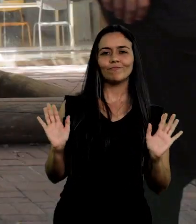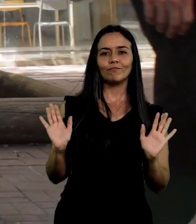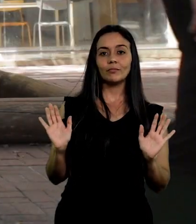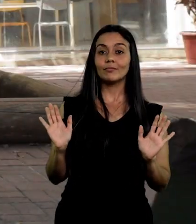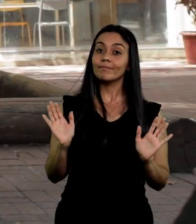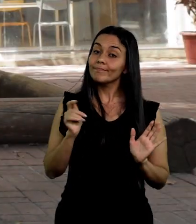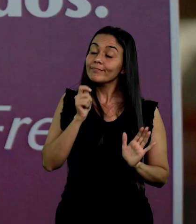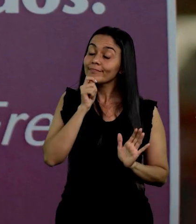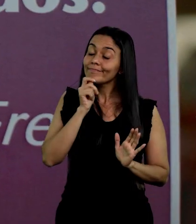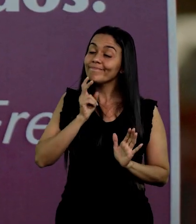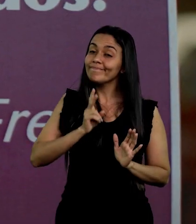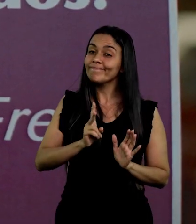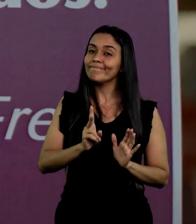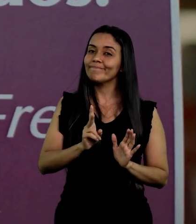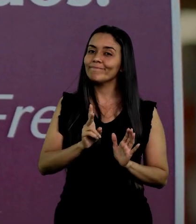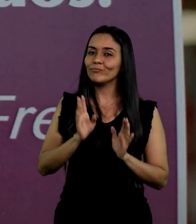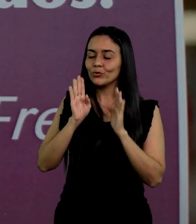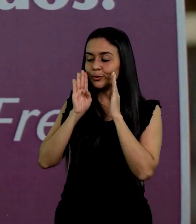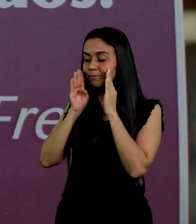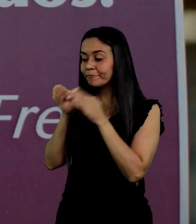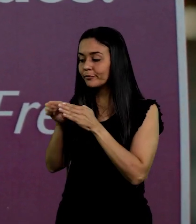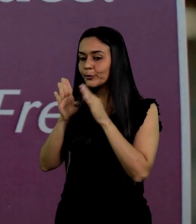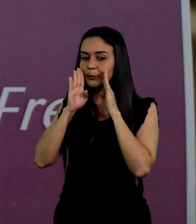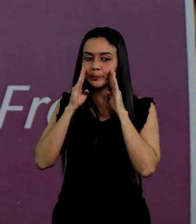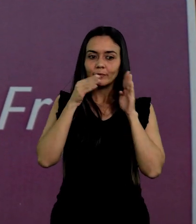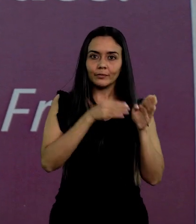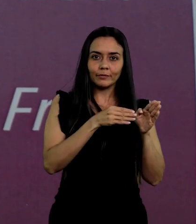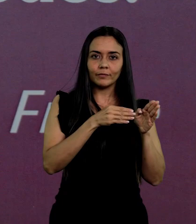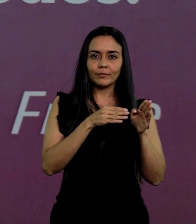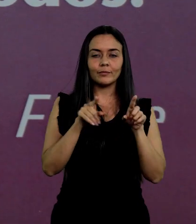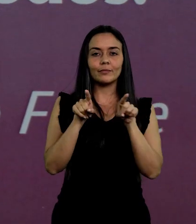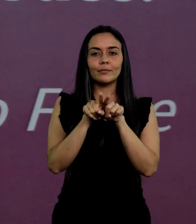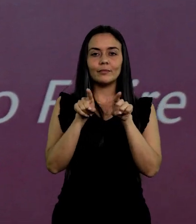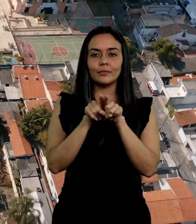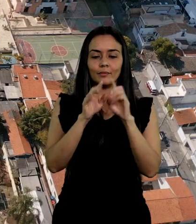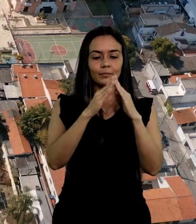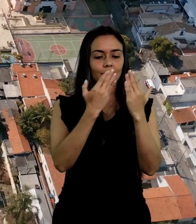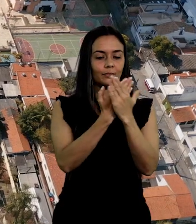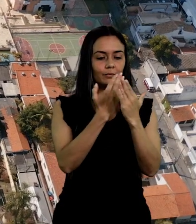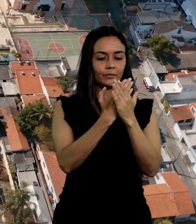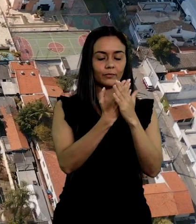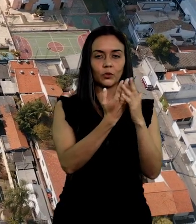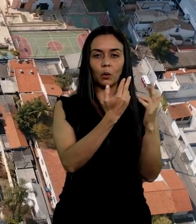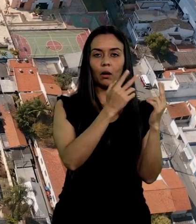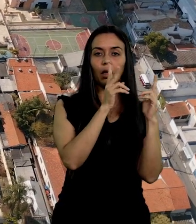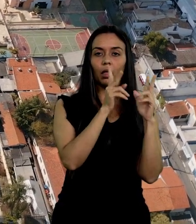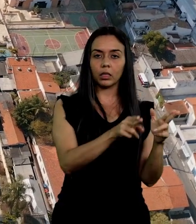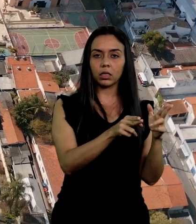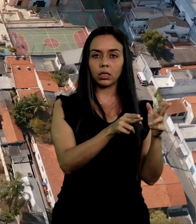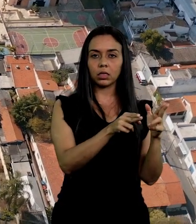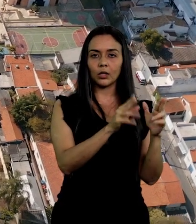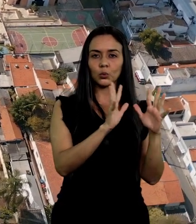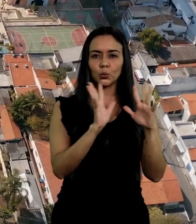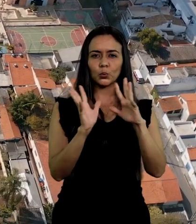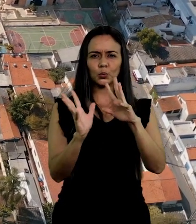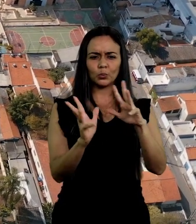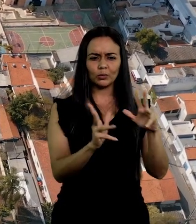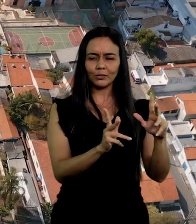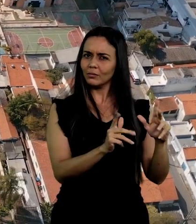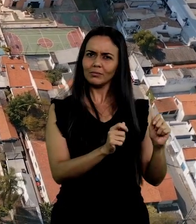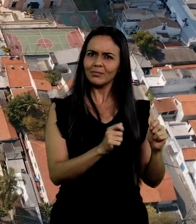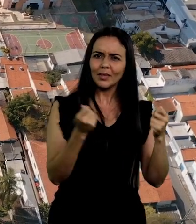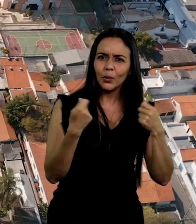né, de que as escolas precisam ser todas iguais. Não precisam, aliás, nem devem.